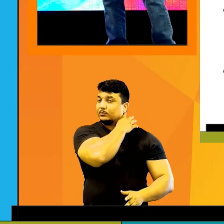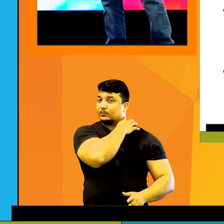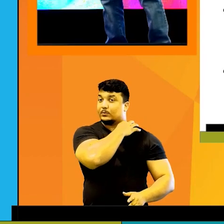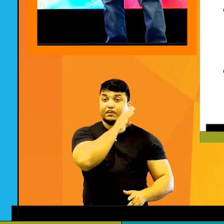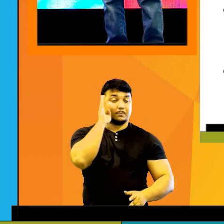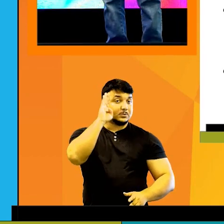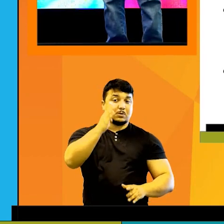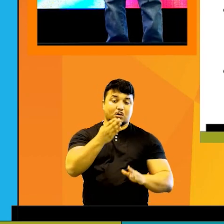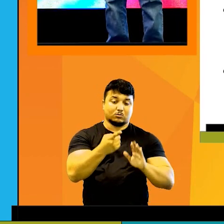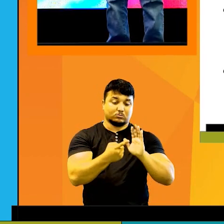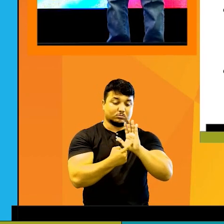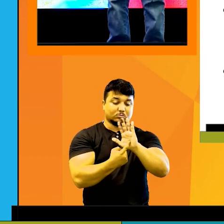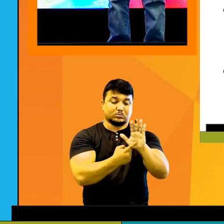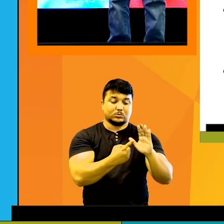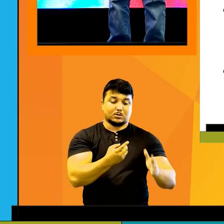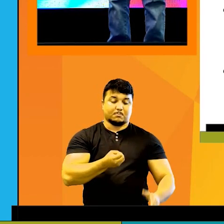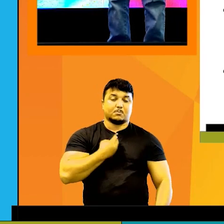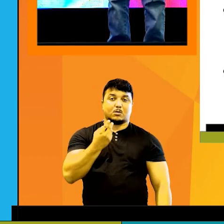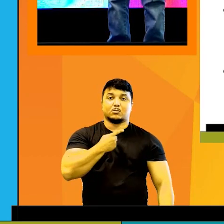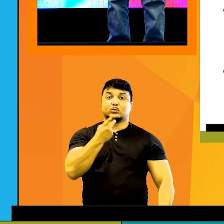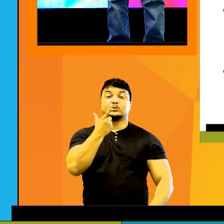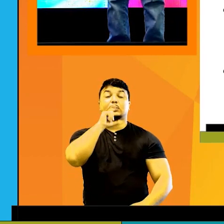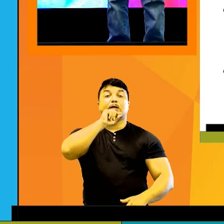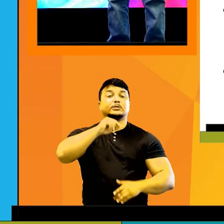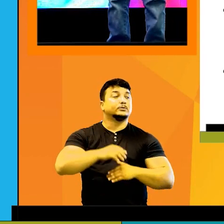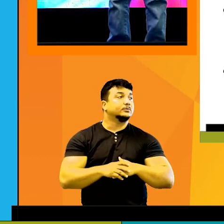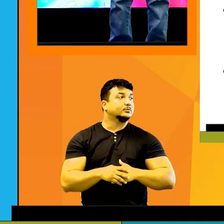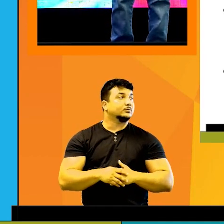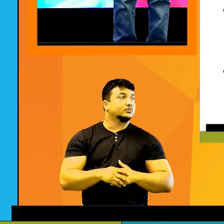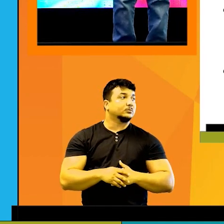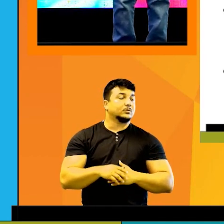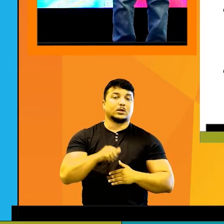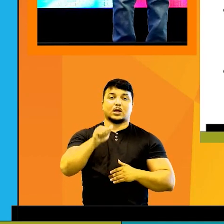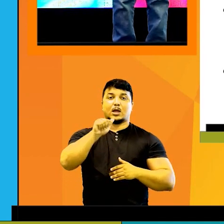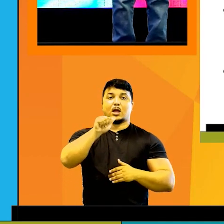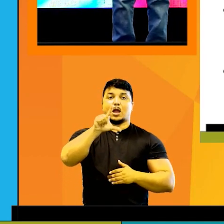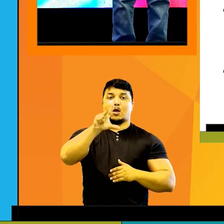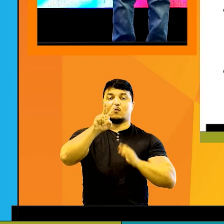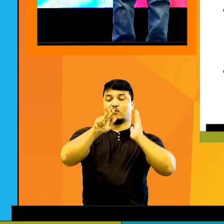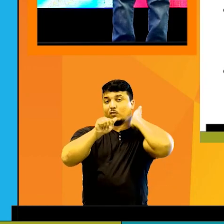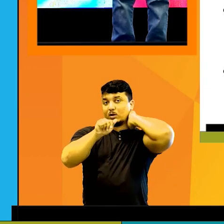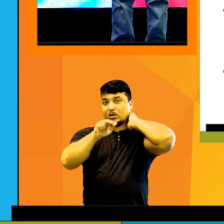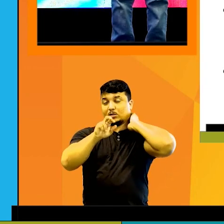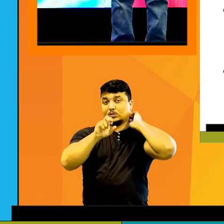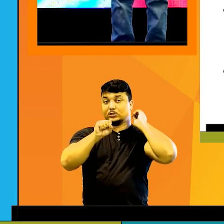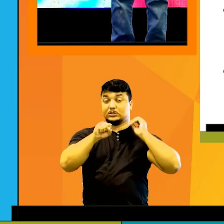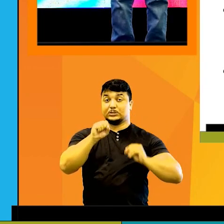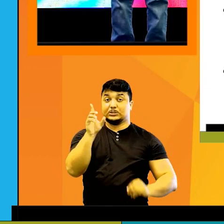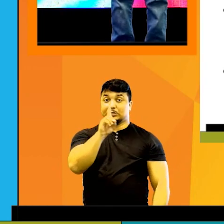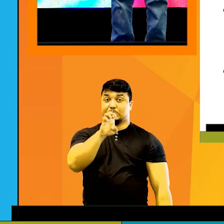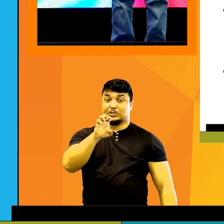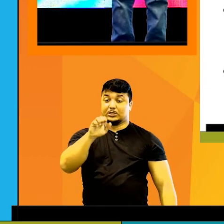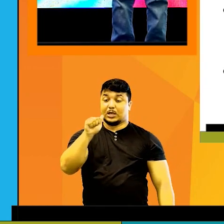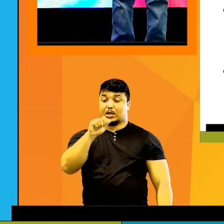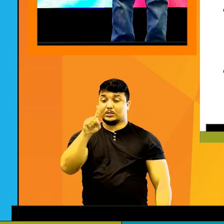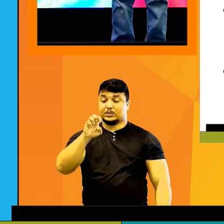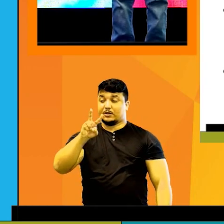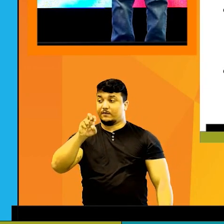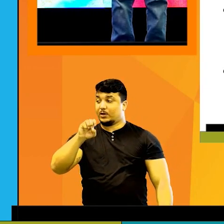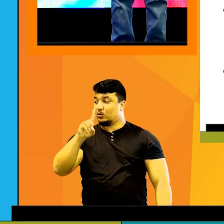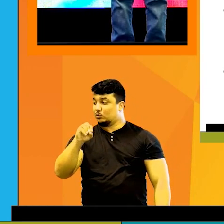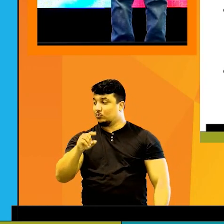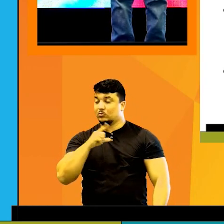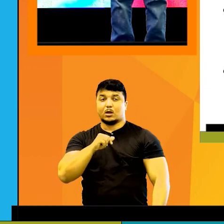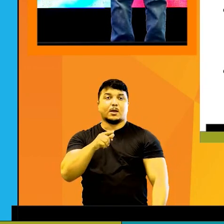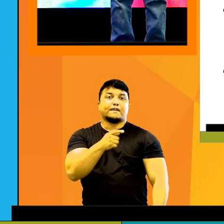melhor representou essa segunda geração? Álvares de Azevedo, o poeta da morte, o poeta moribundo.